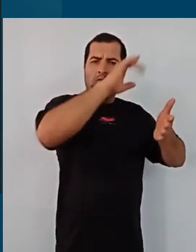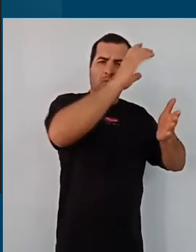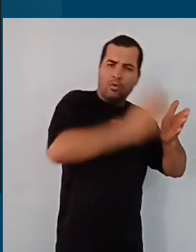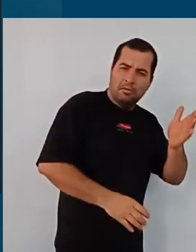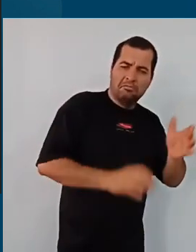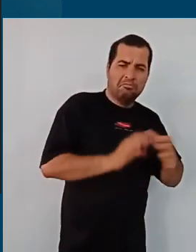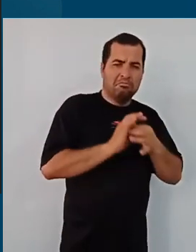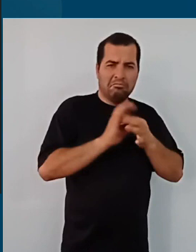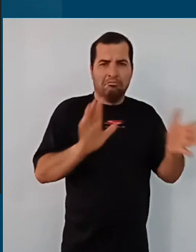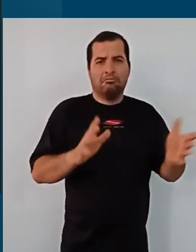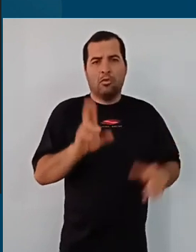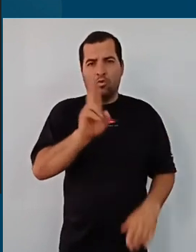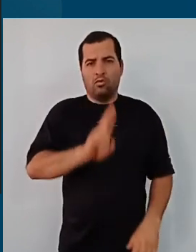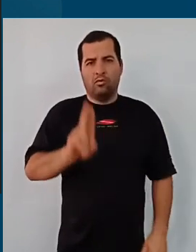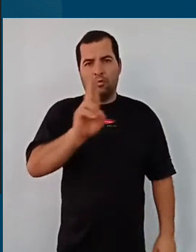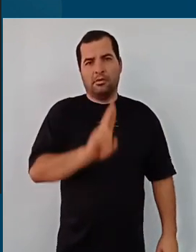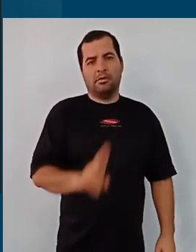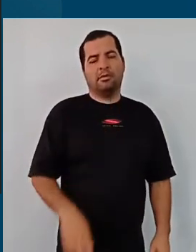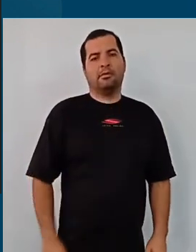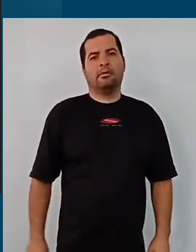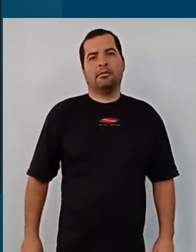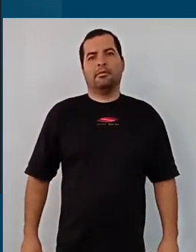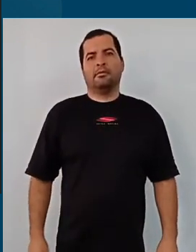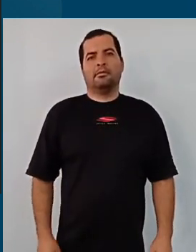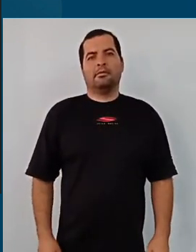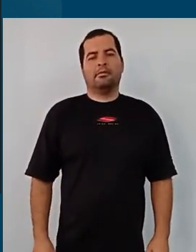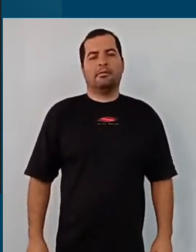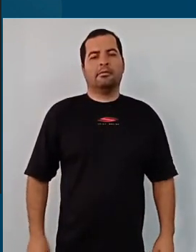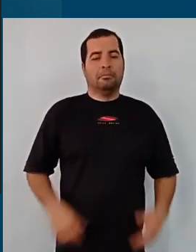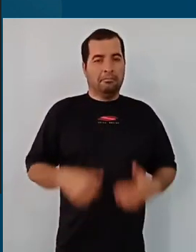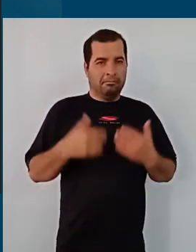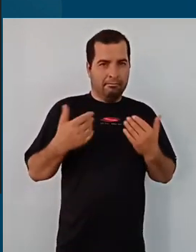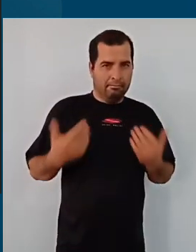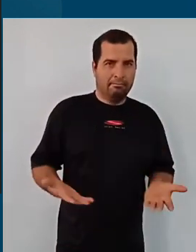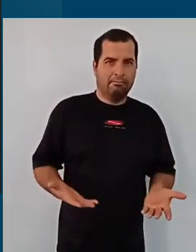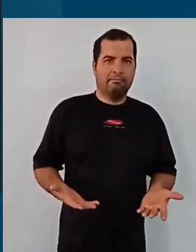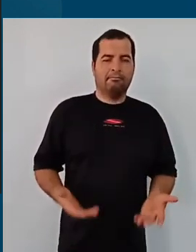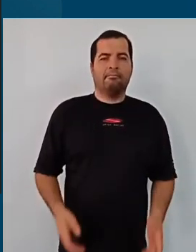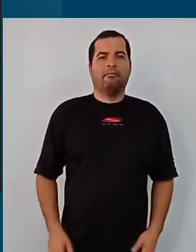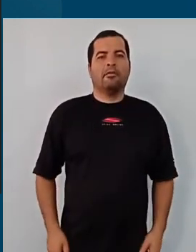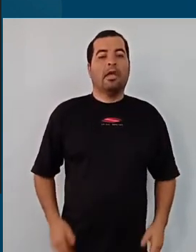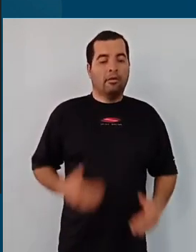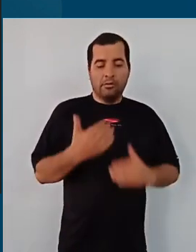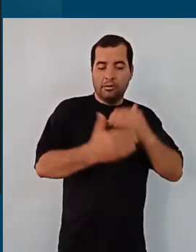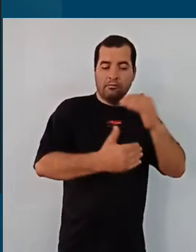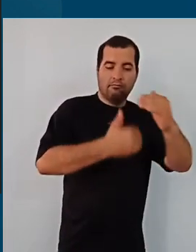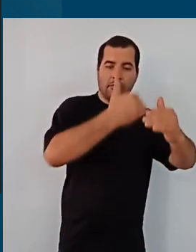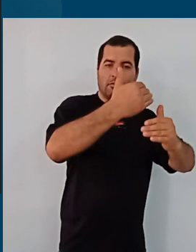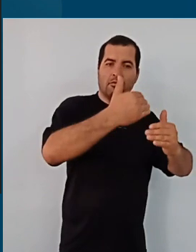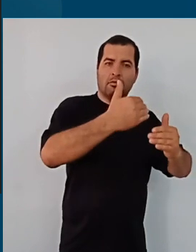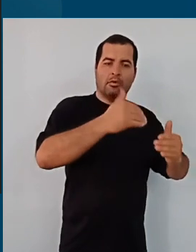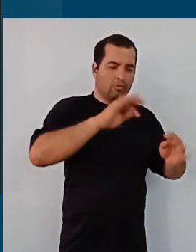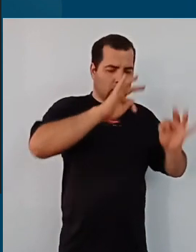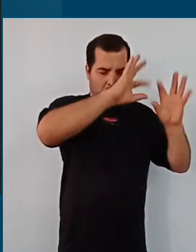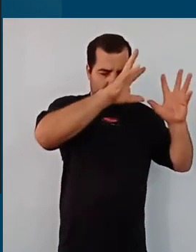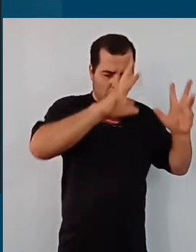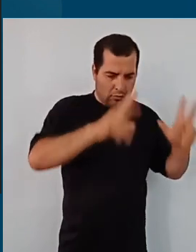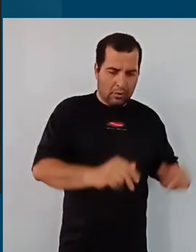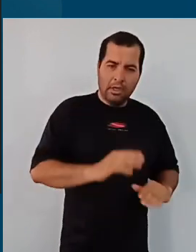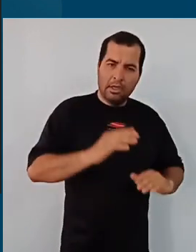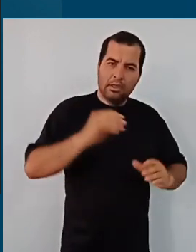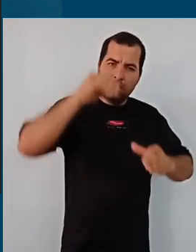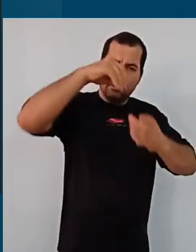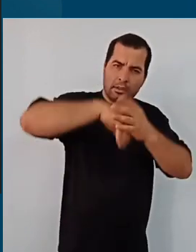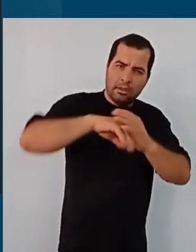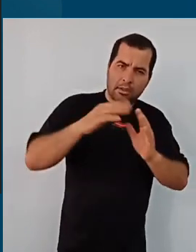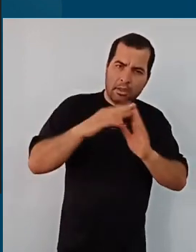gente utilize. Muito bem. Se o desenvolvimento integral na escola está